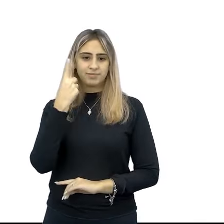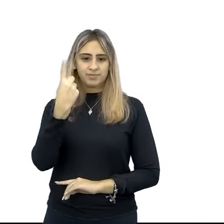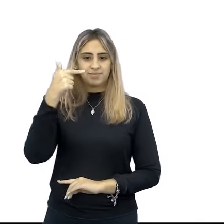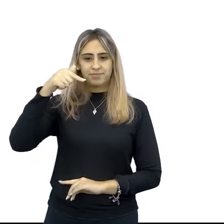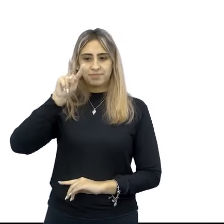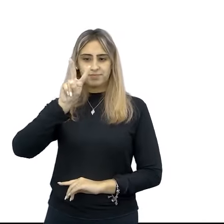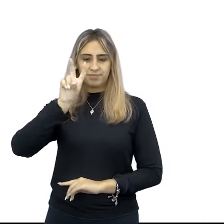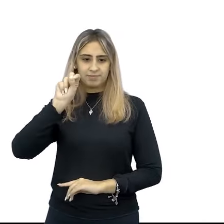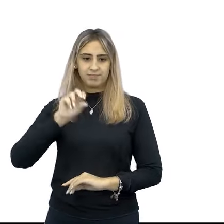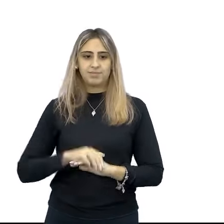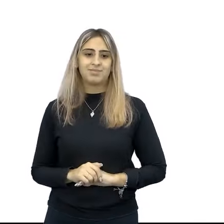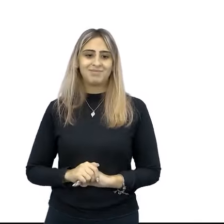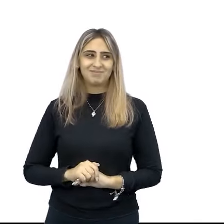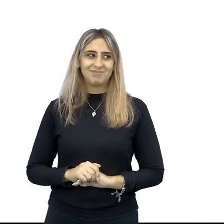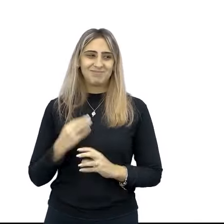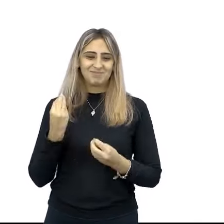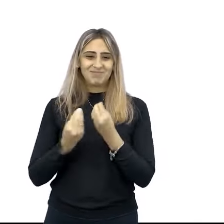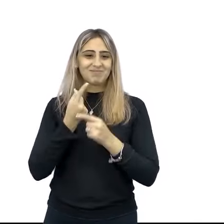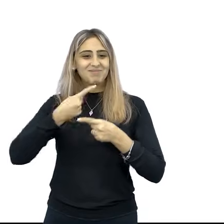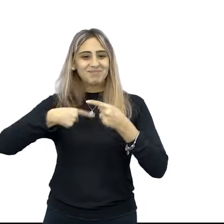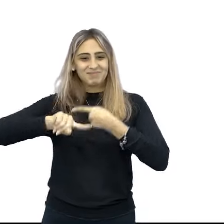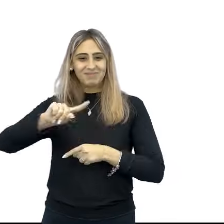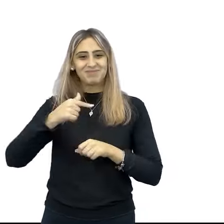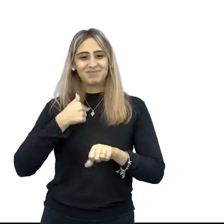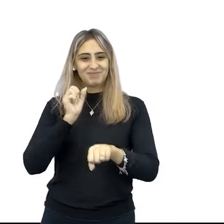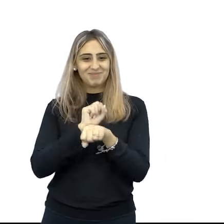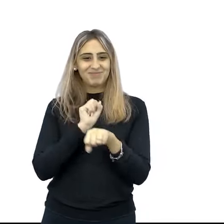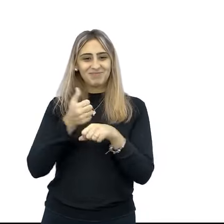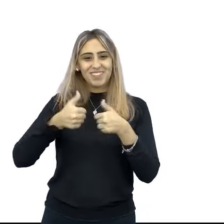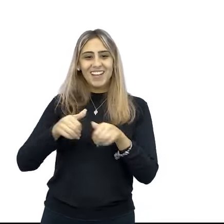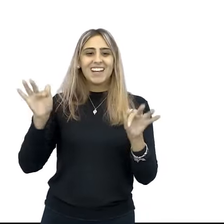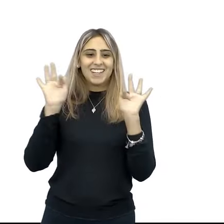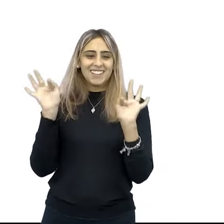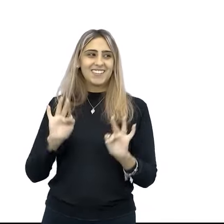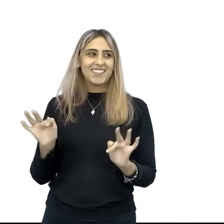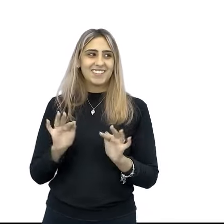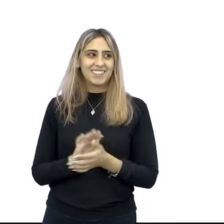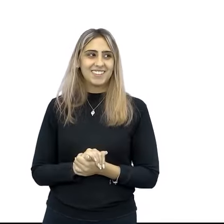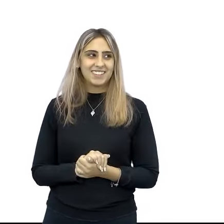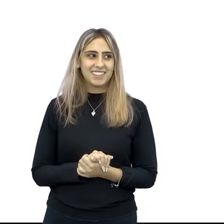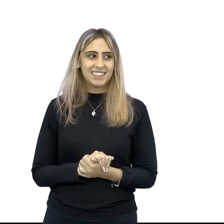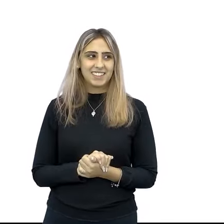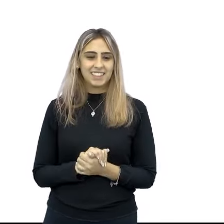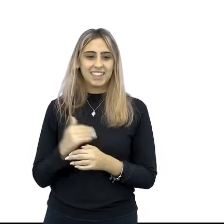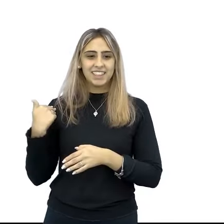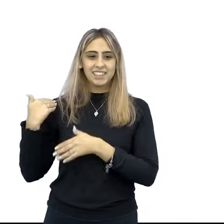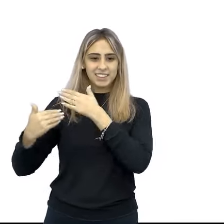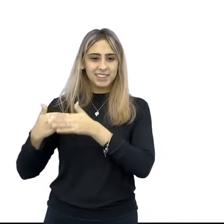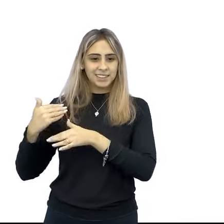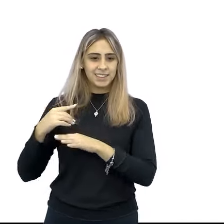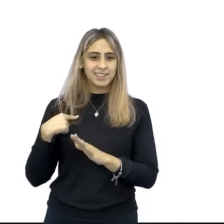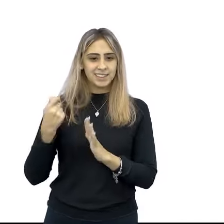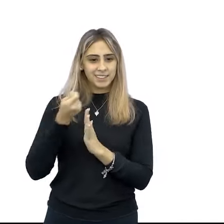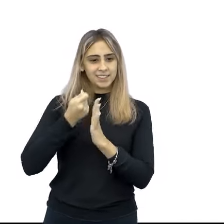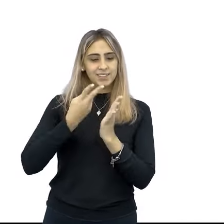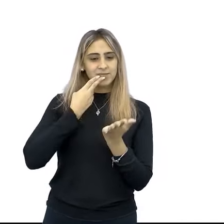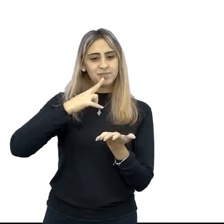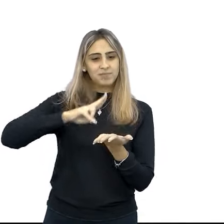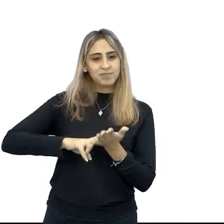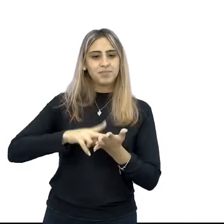1750. Como vai? Espero que esteja feliz com a sua nova família. Escreva essa